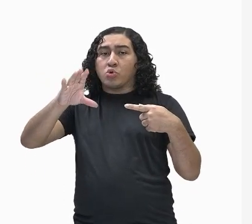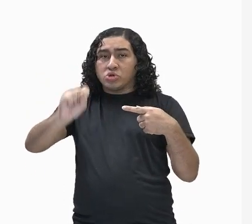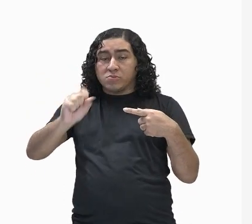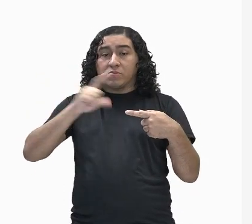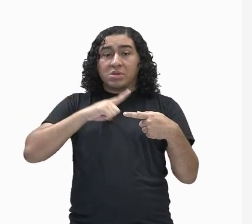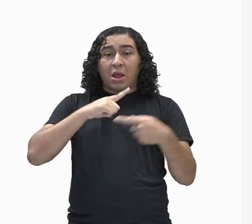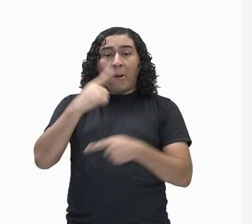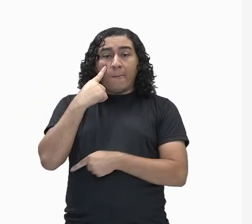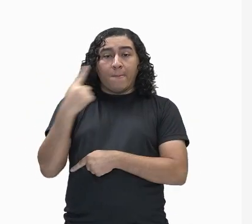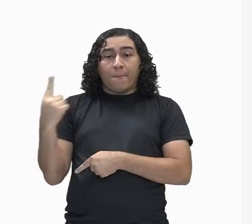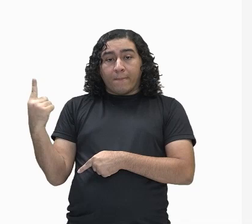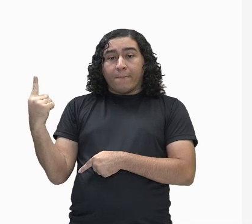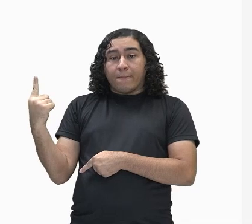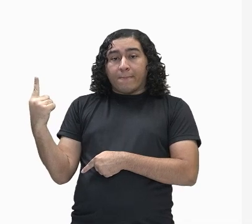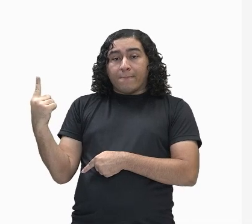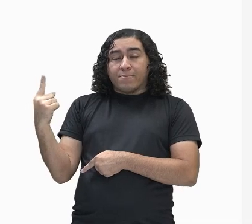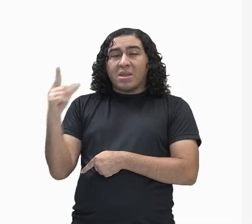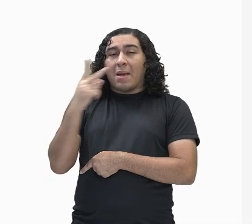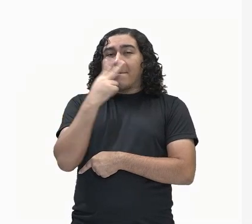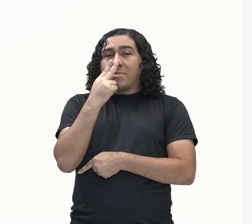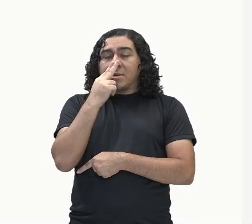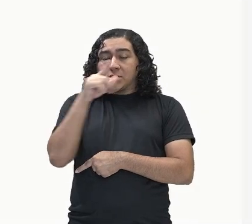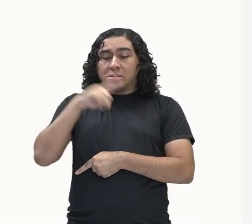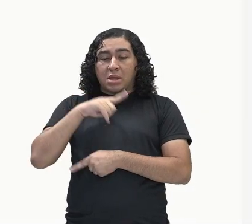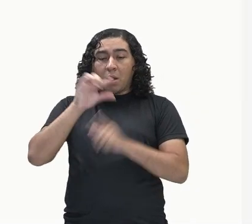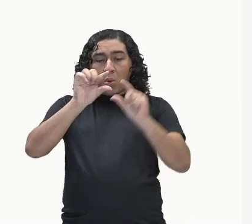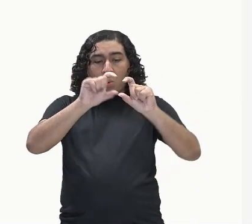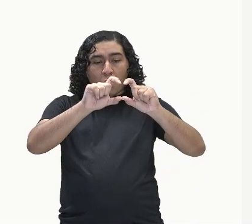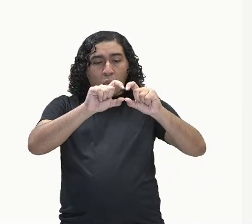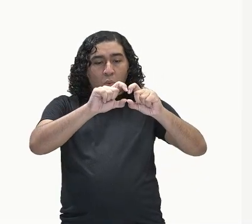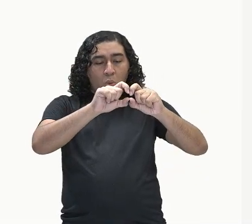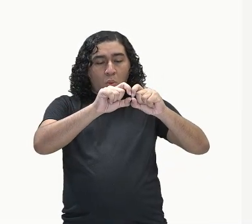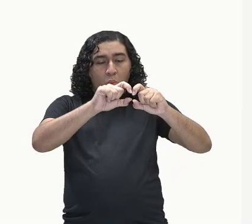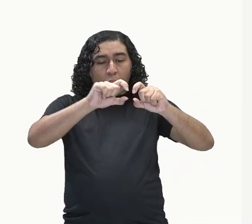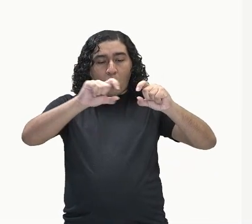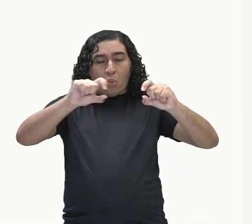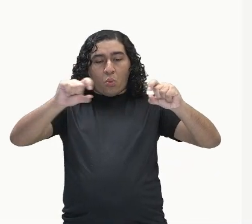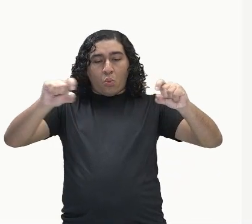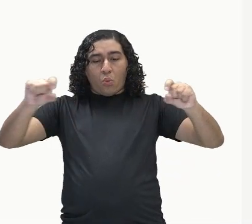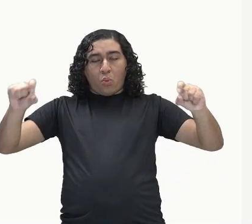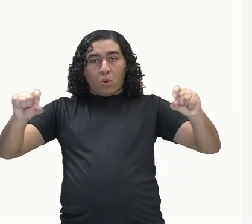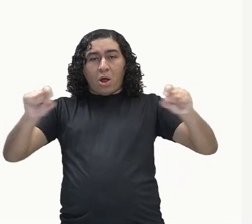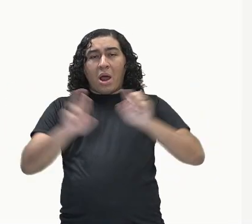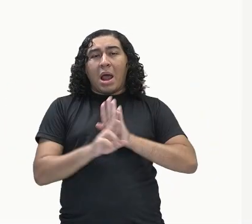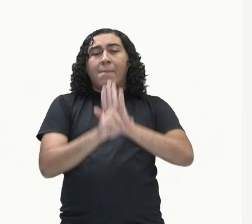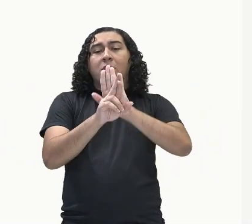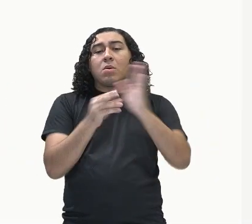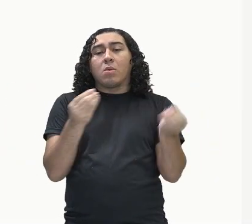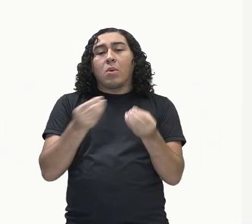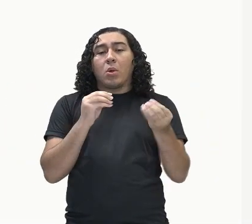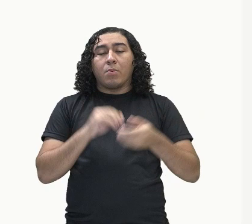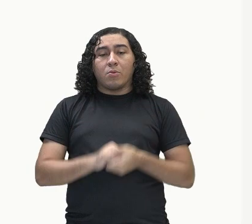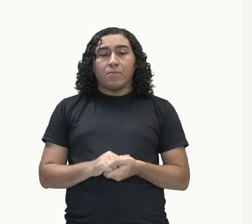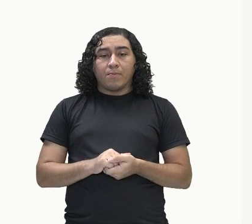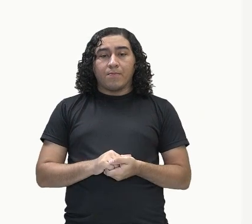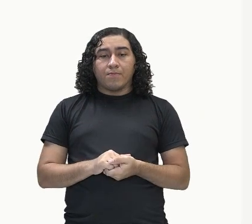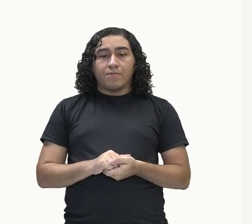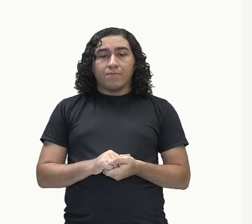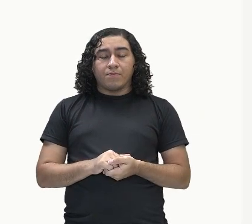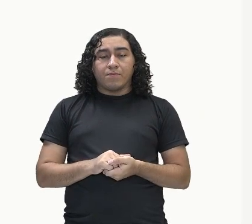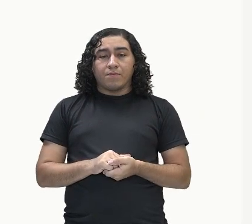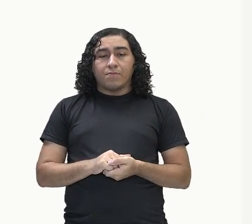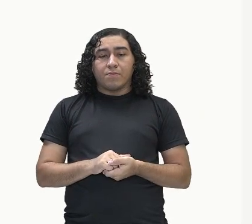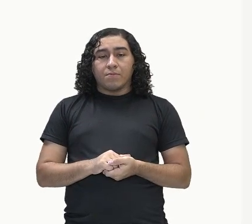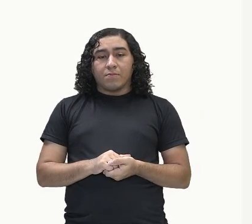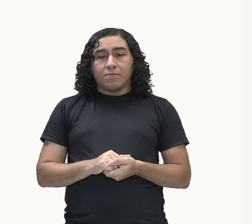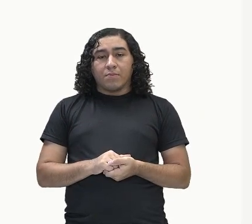tem ali uma forma alongada e a gente observa a representação dos bacilos nessa representação que está